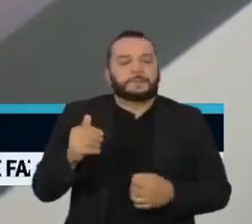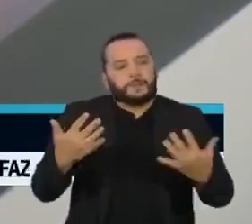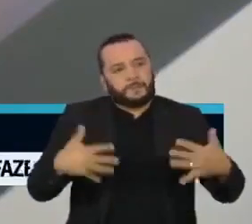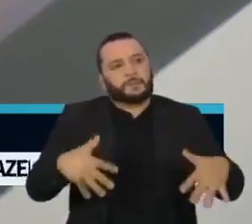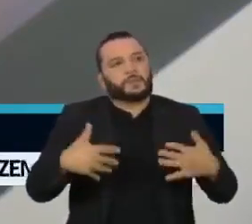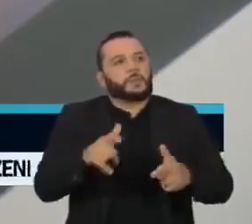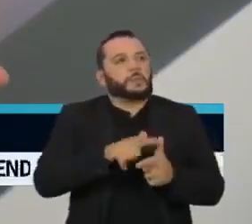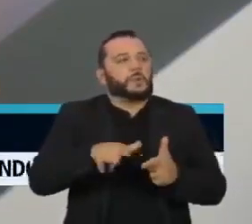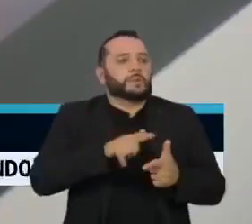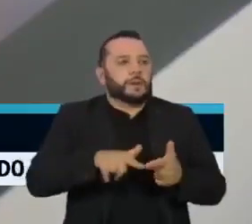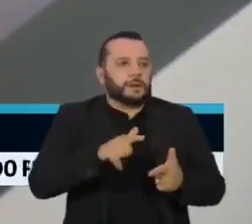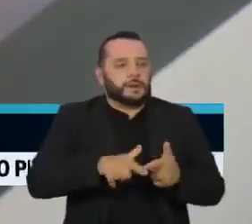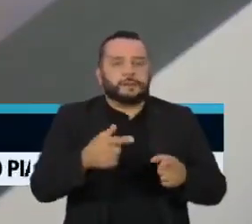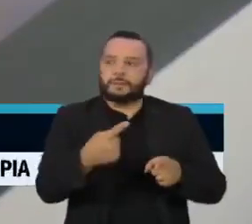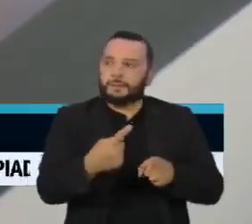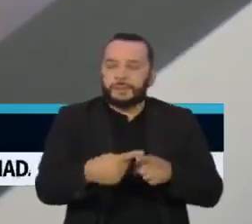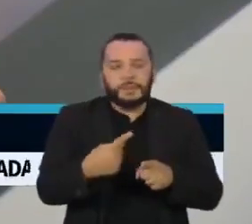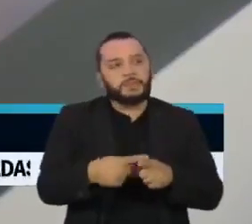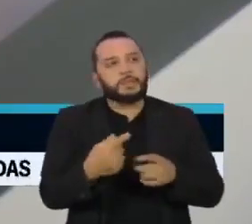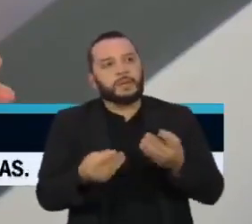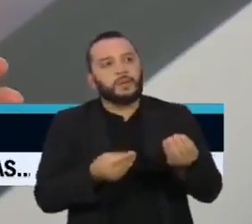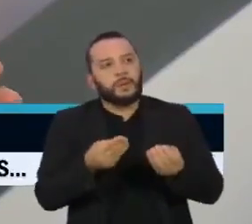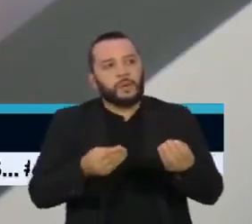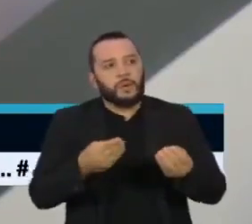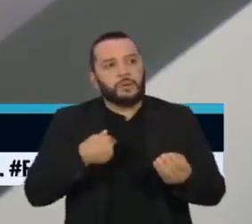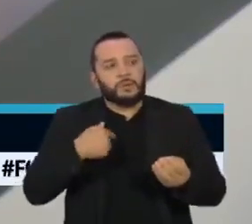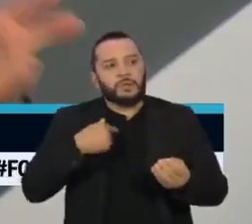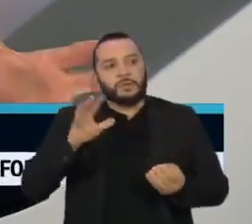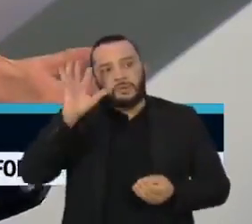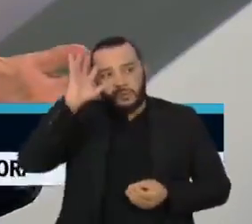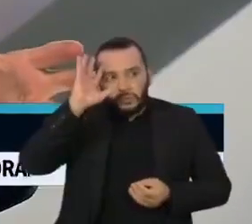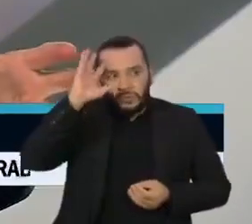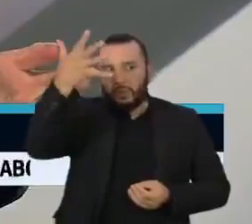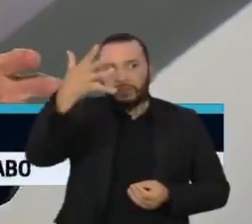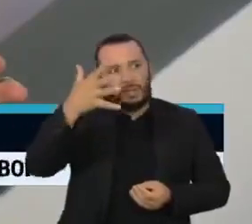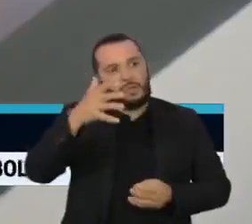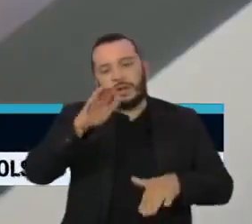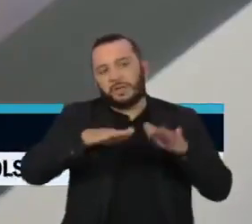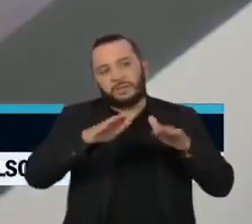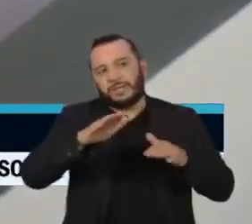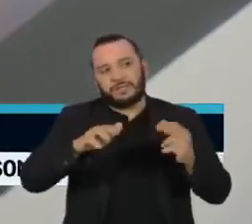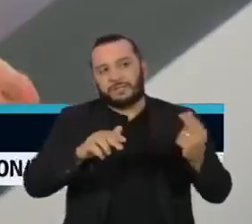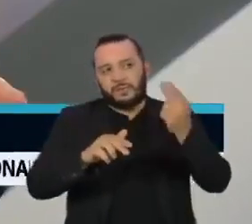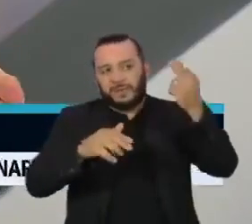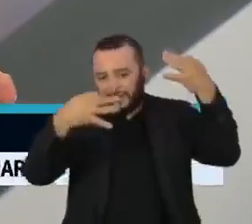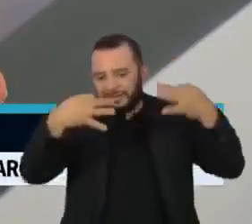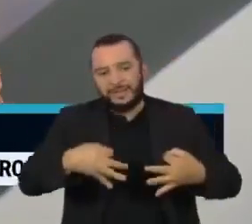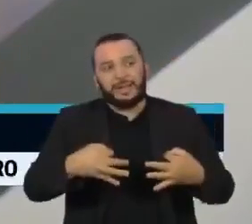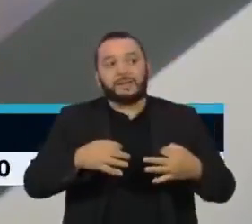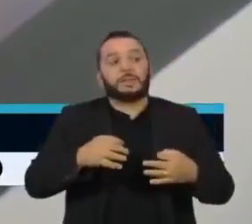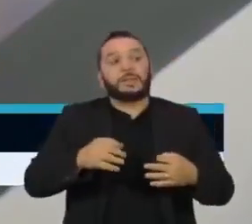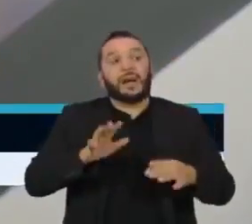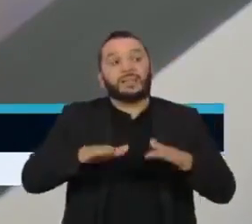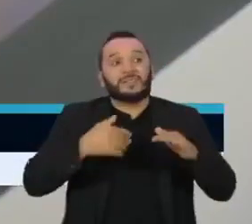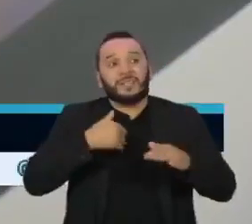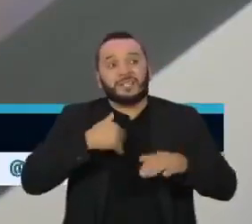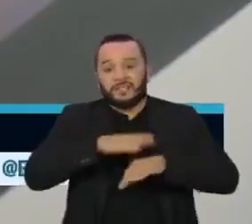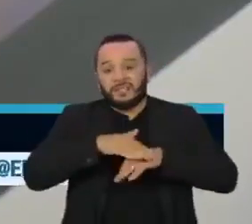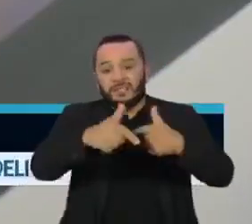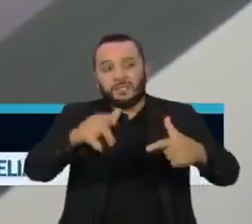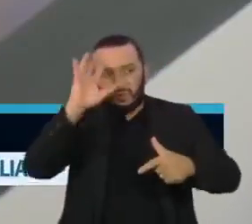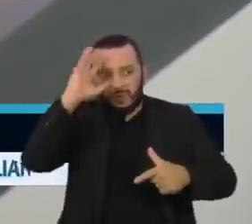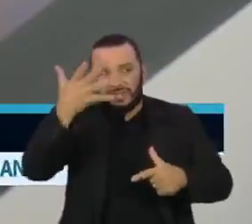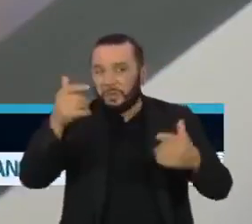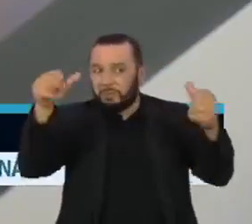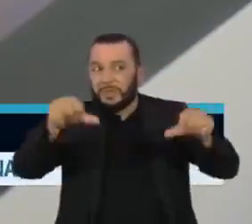grande problema porque dá margem a soluções populistas que não funcionam e que só pioram o problema. Agora,